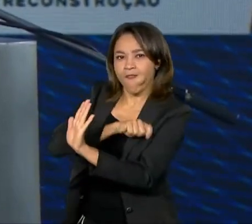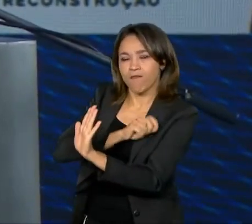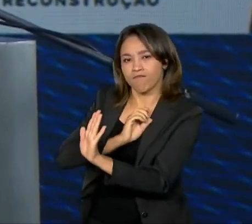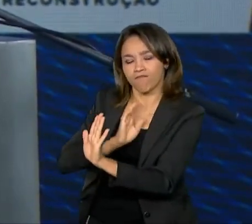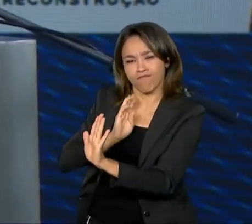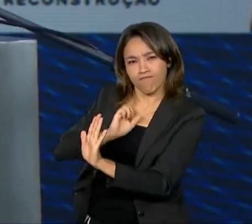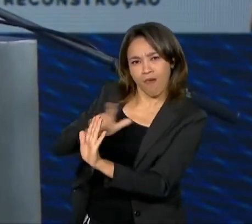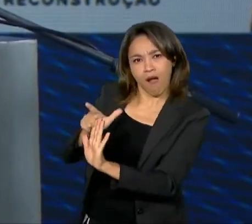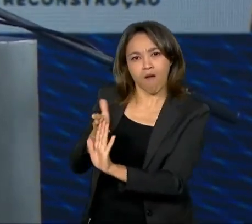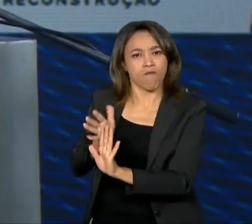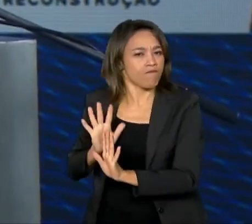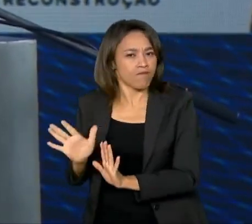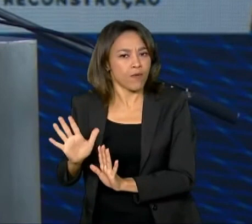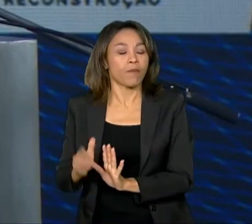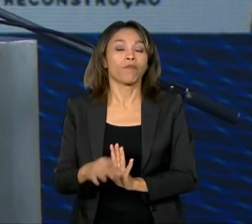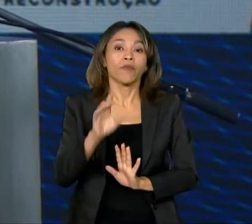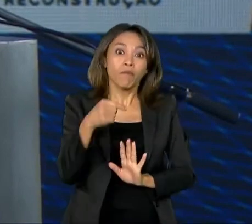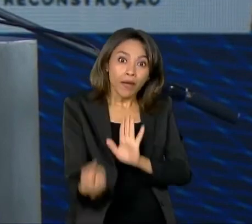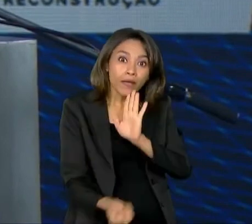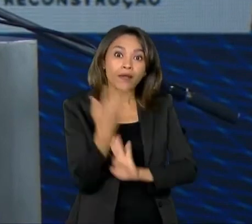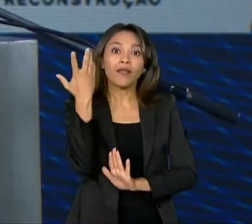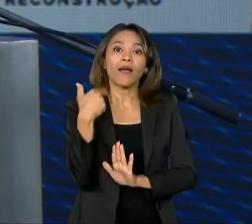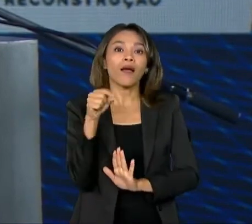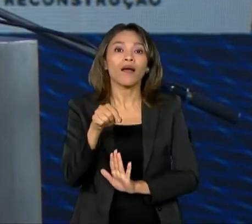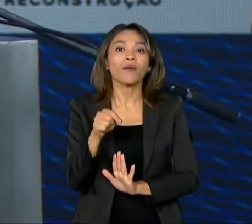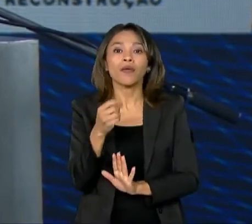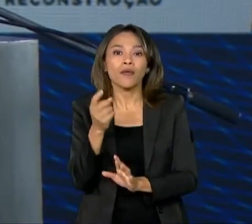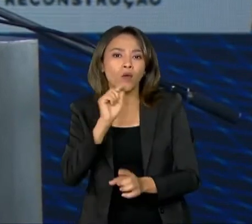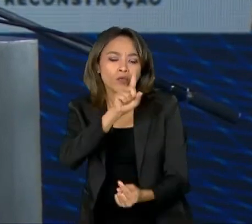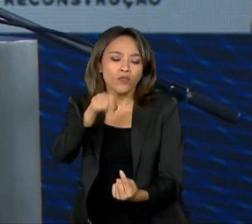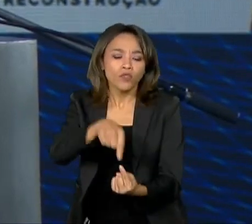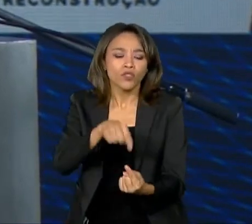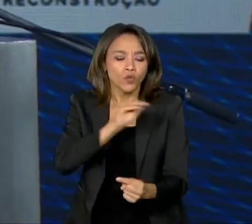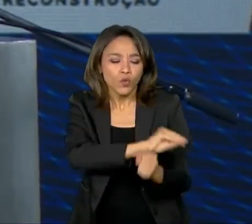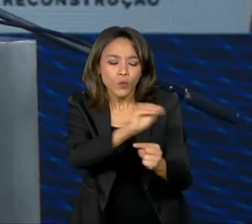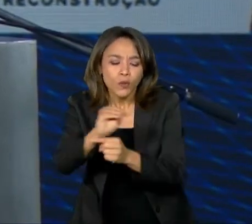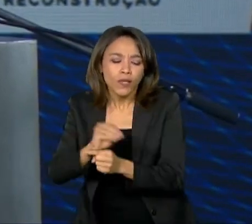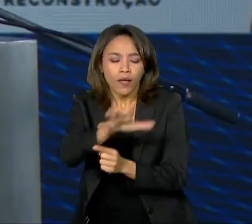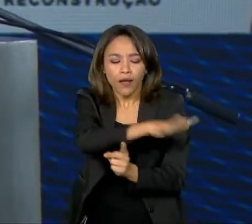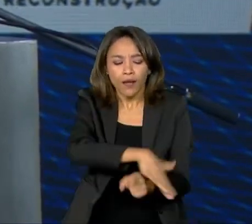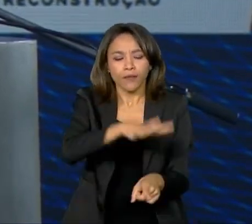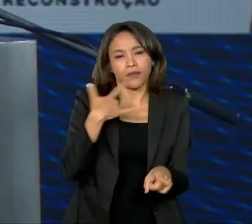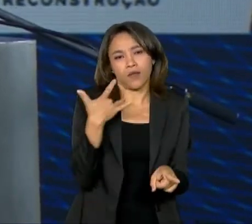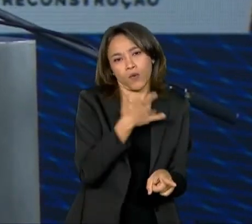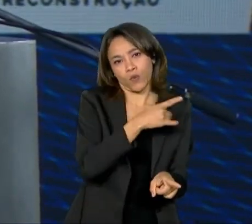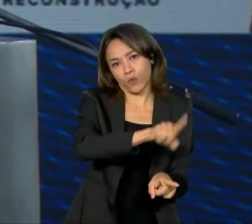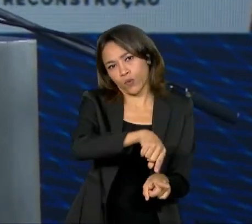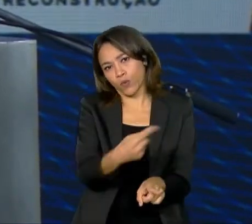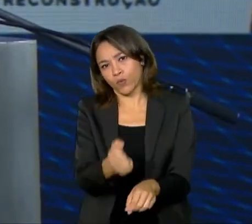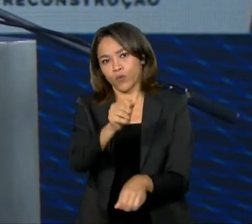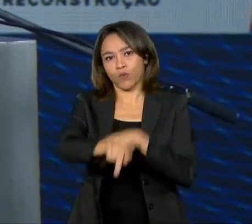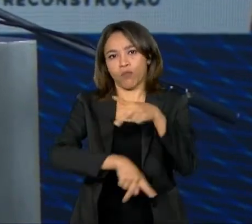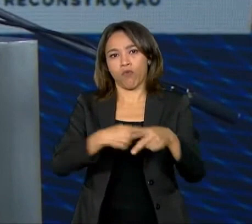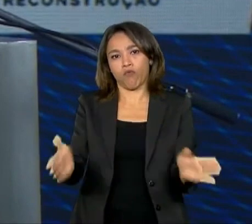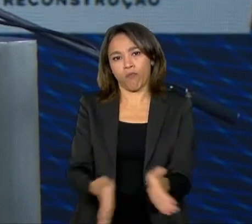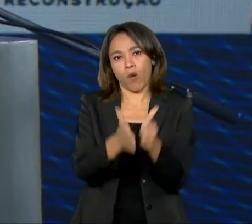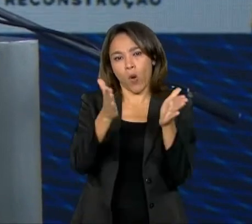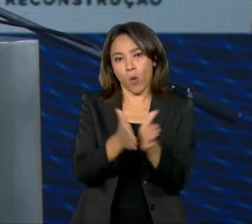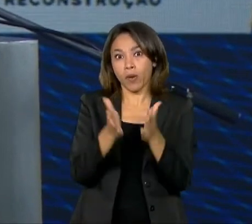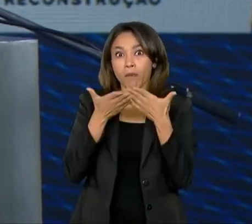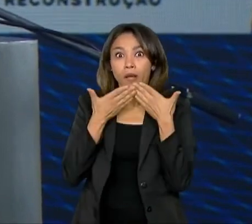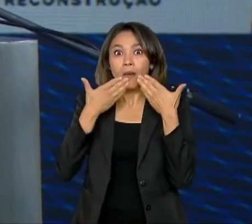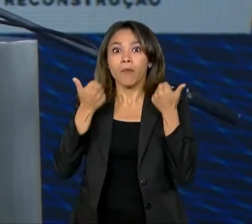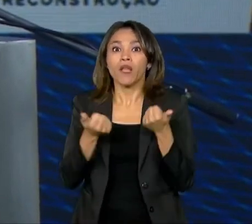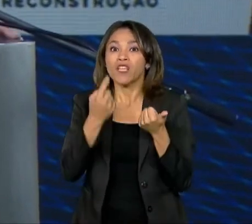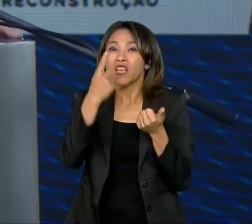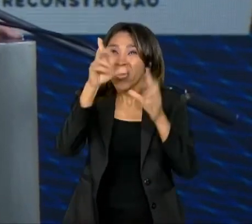inteligência artificial para ajudar cuidado da saúde para ajudar cuidar do povo pobre para melhorar a descarbonização